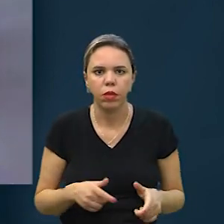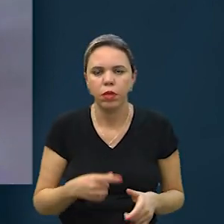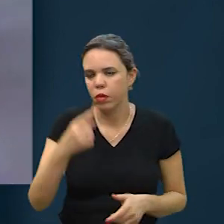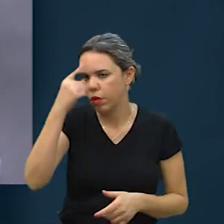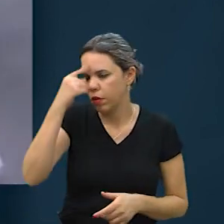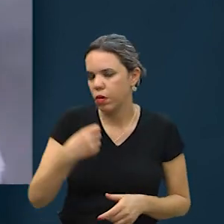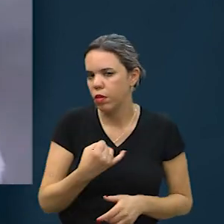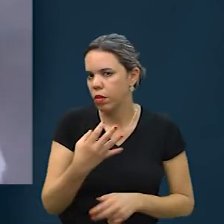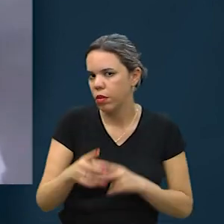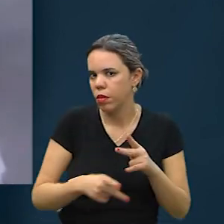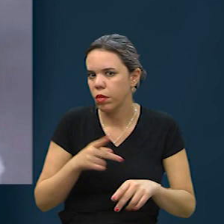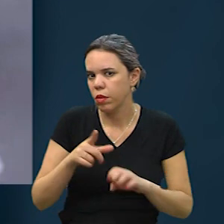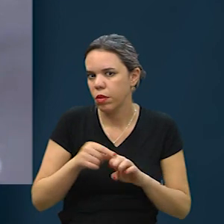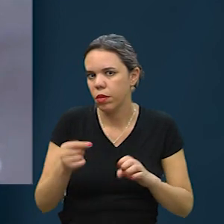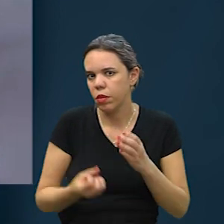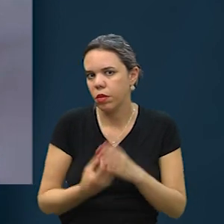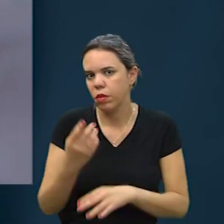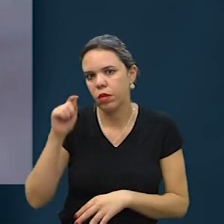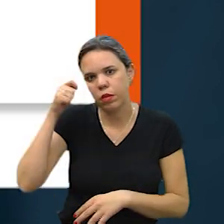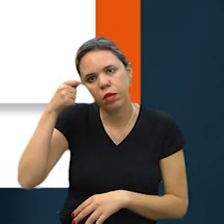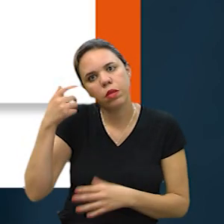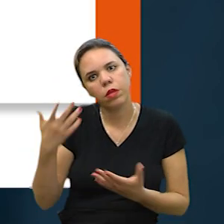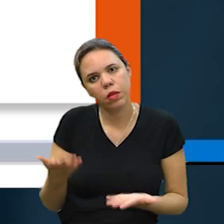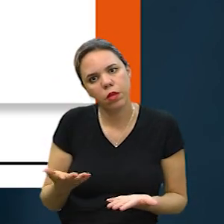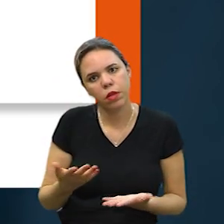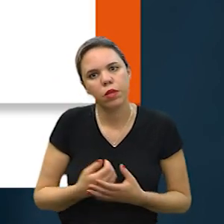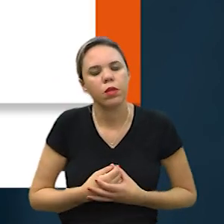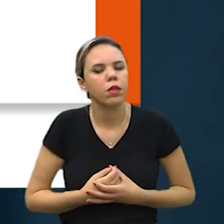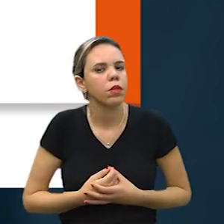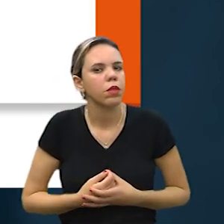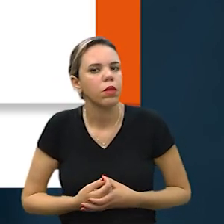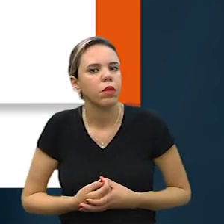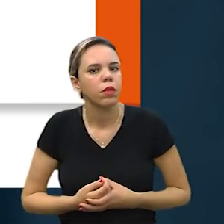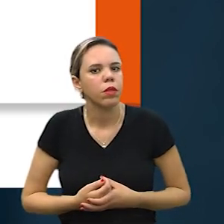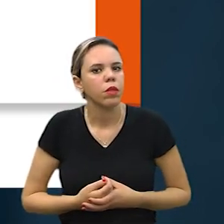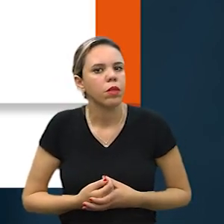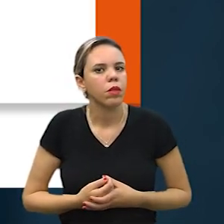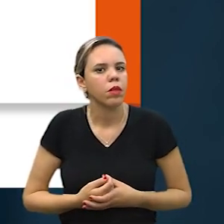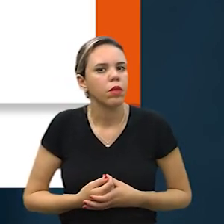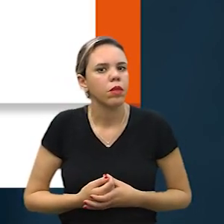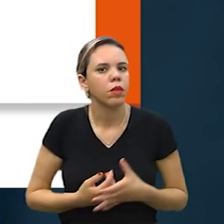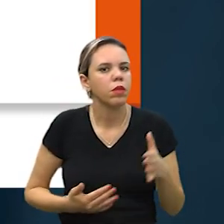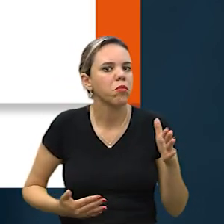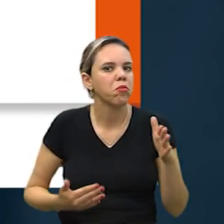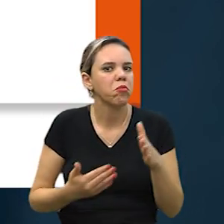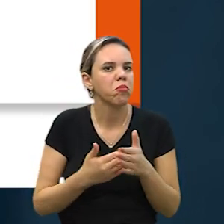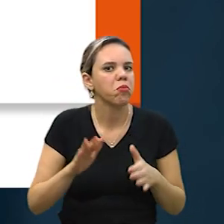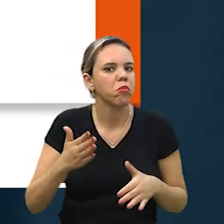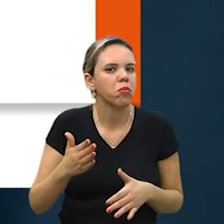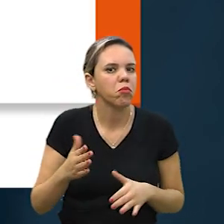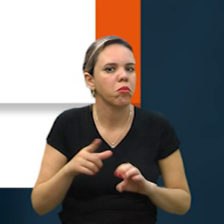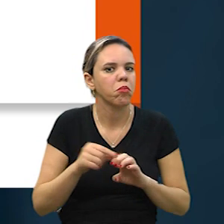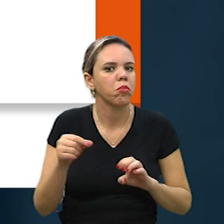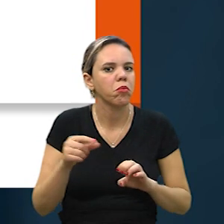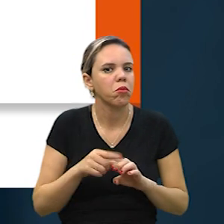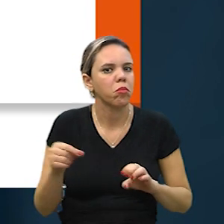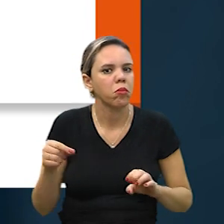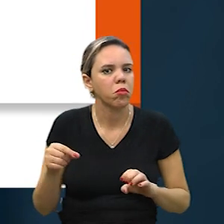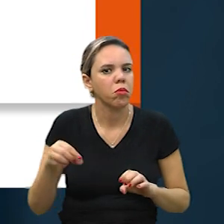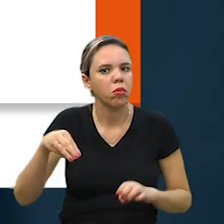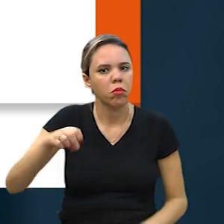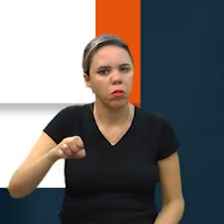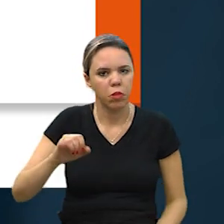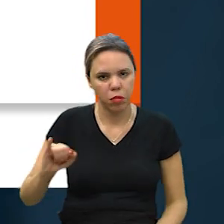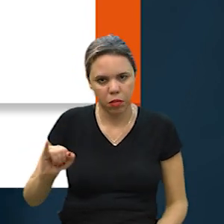parte desse perfil de afroempreendedor, ele vai, no máximo, normalmente ele é um empreendedor